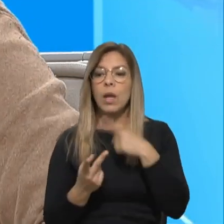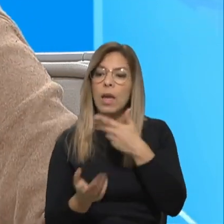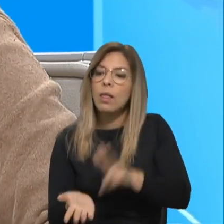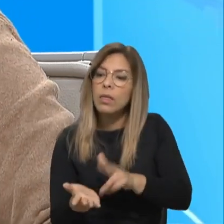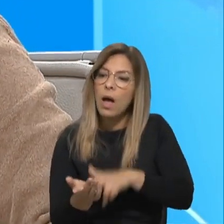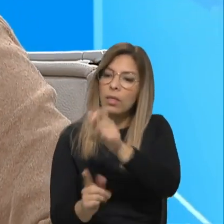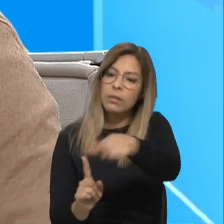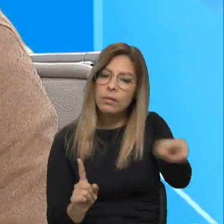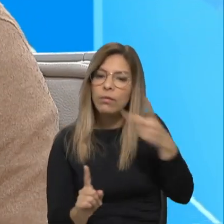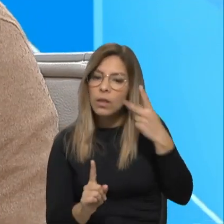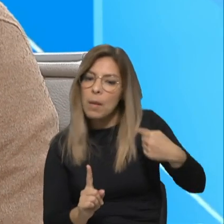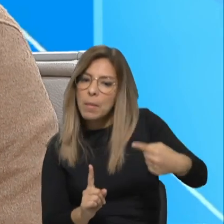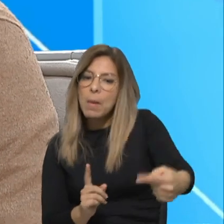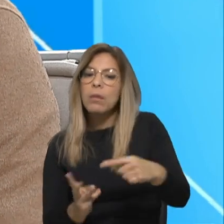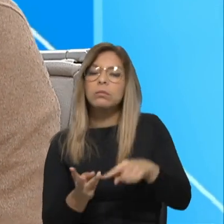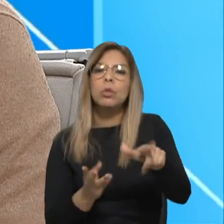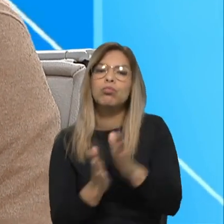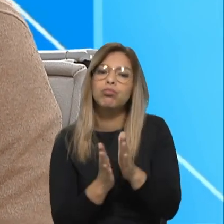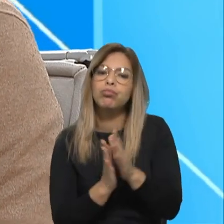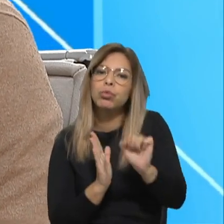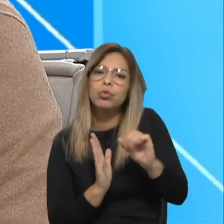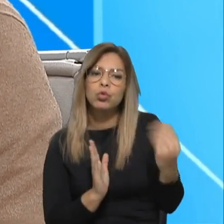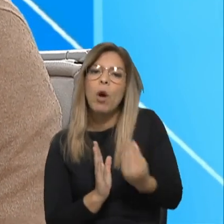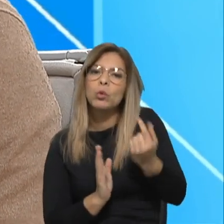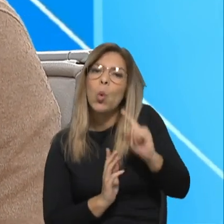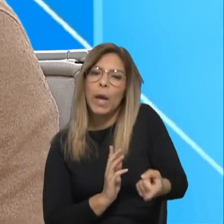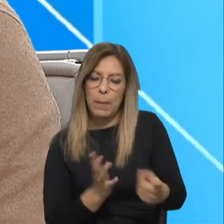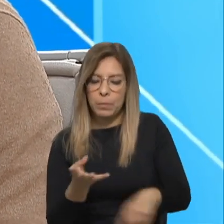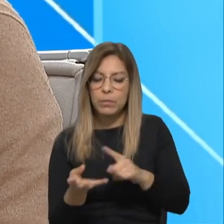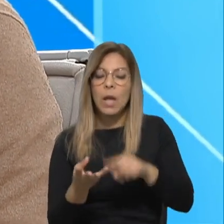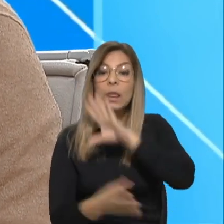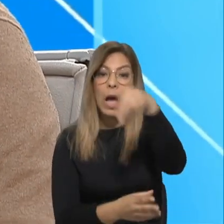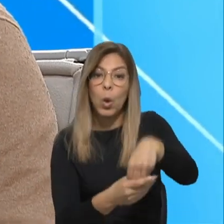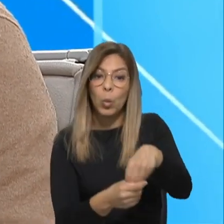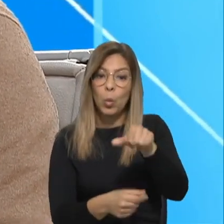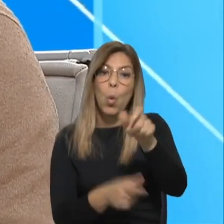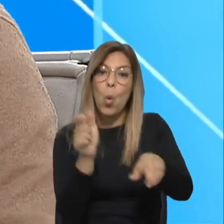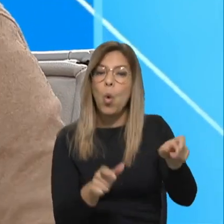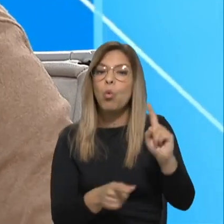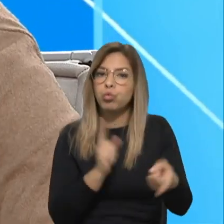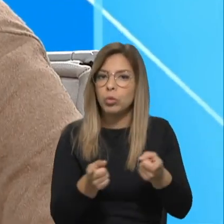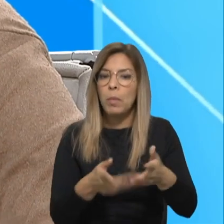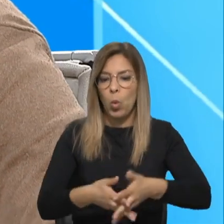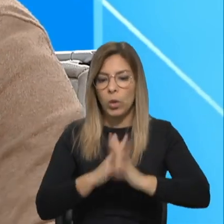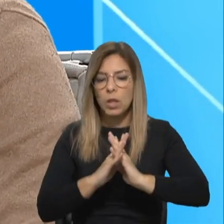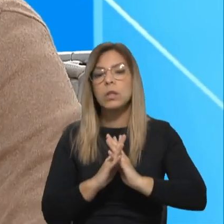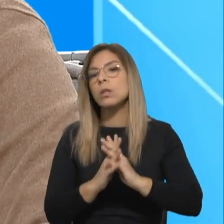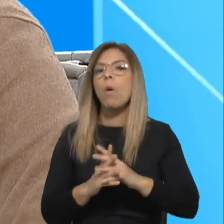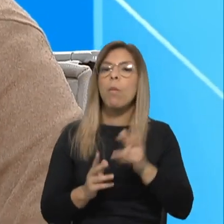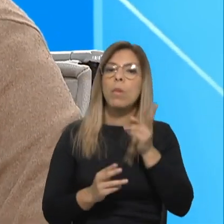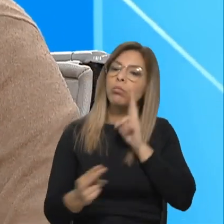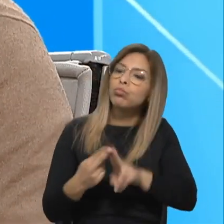que é a pastoral juvenil, as pessoas na pastoral juvenil e as estruturas de coordenação e encontro. Portanto,